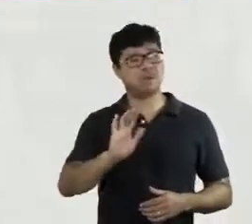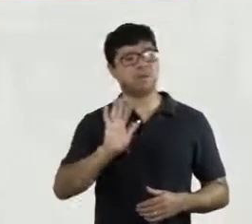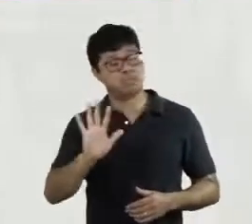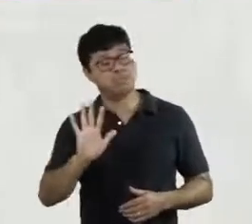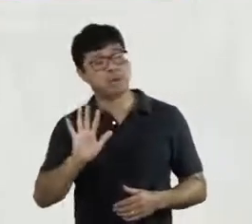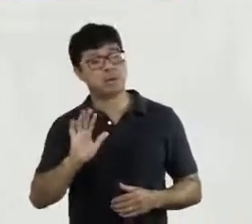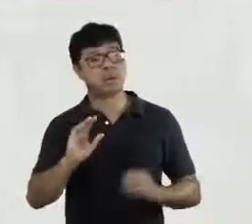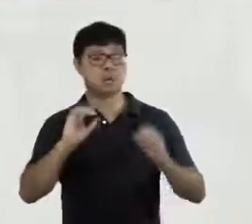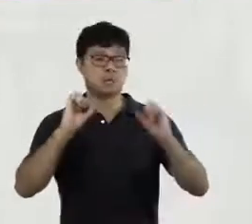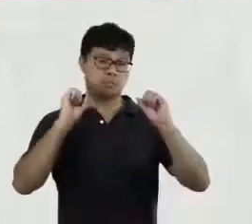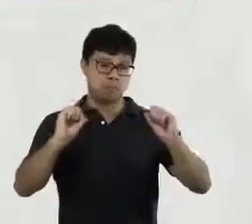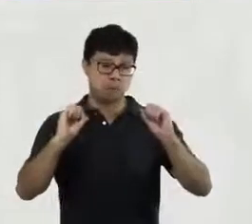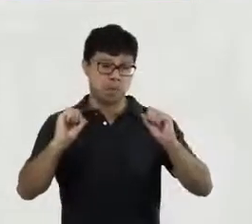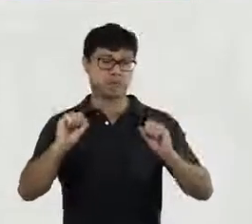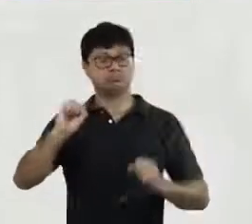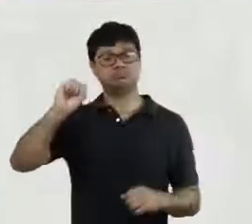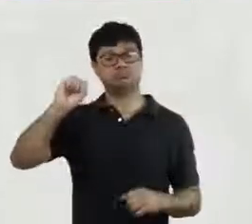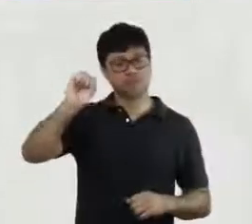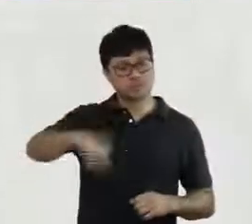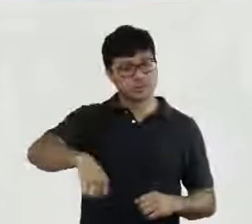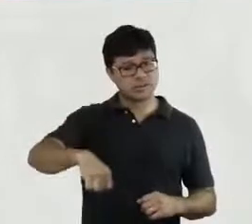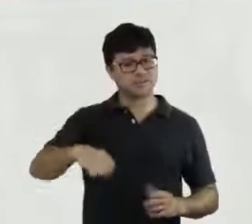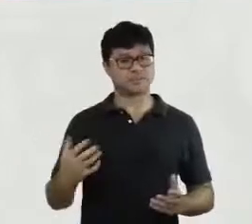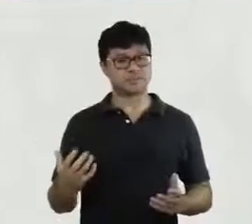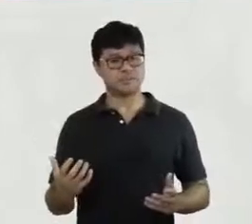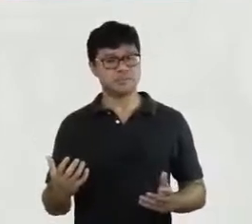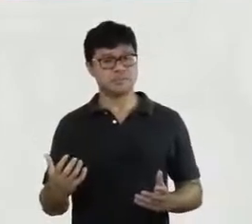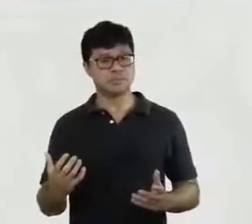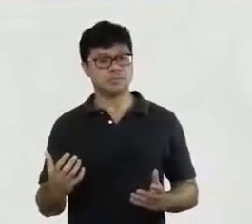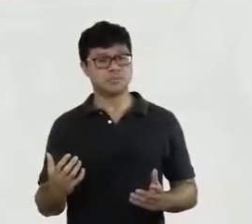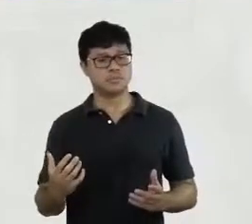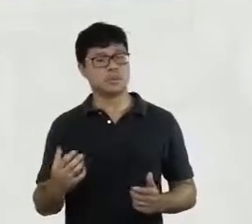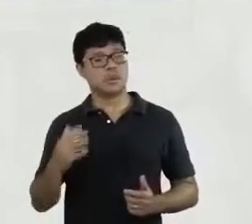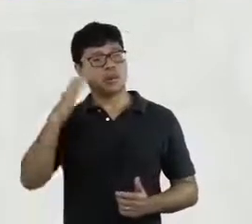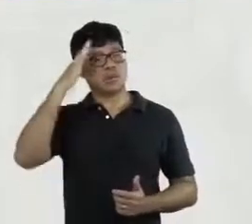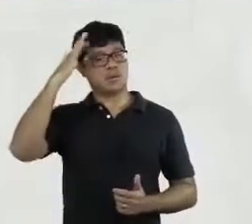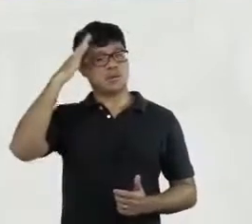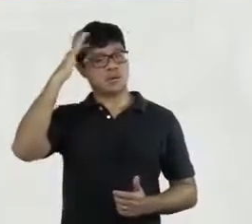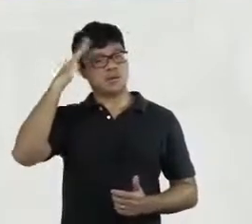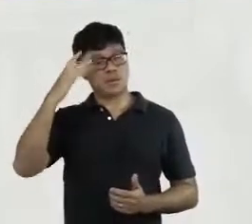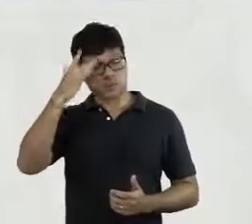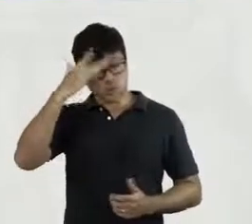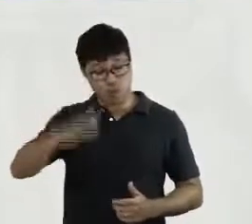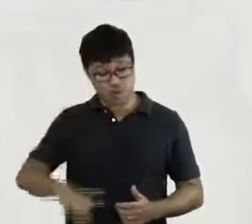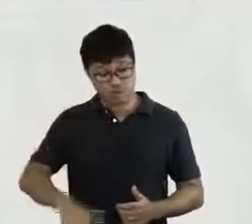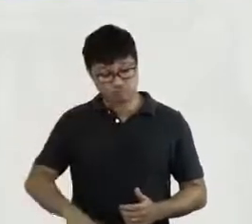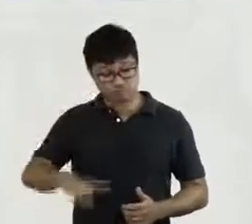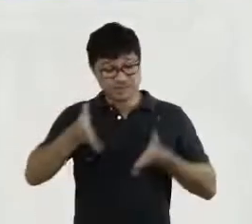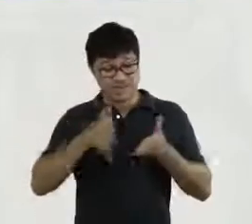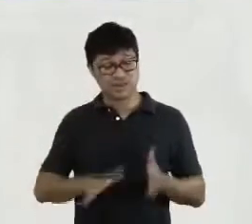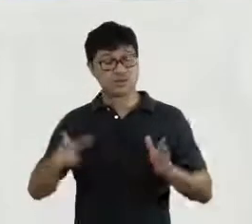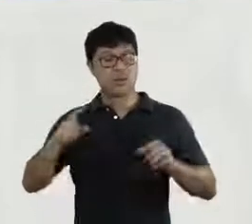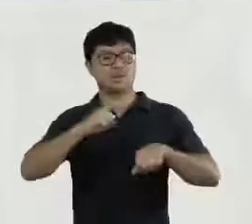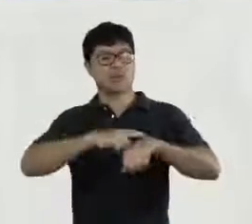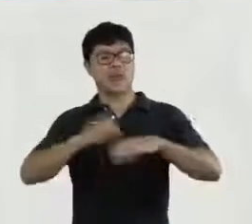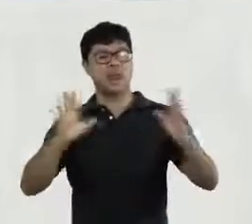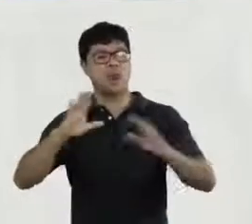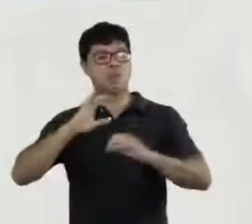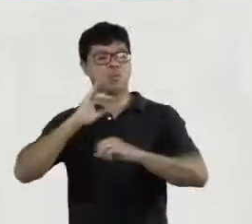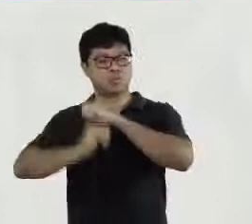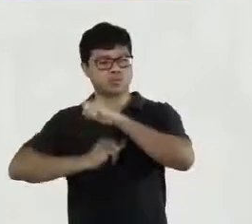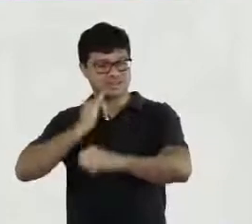que potencialmente sim, penso que os nativos digitais, com o poder